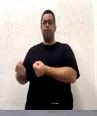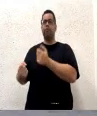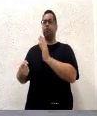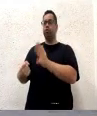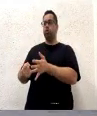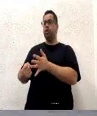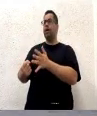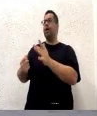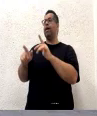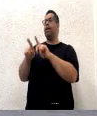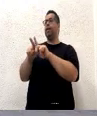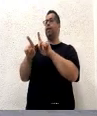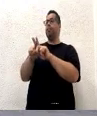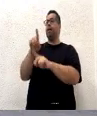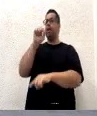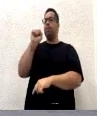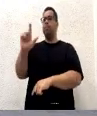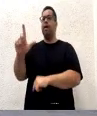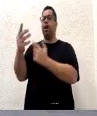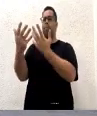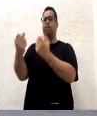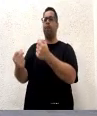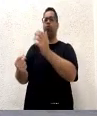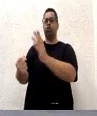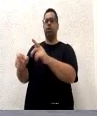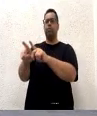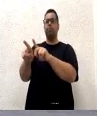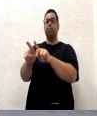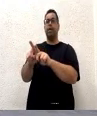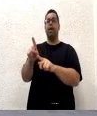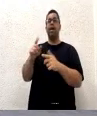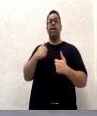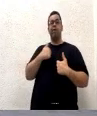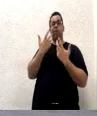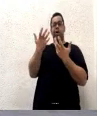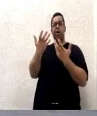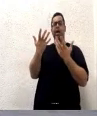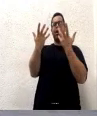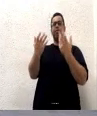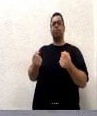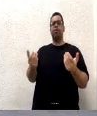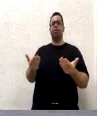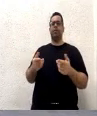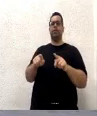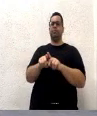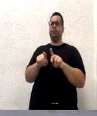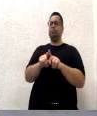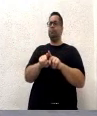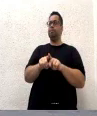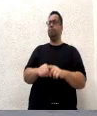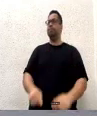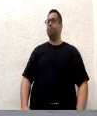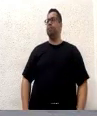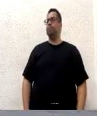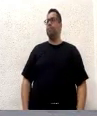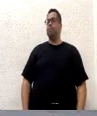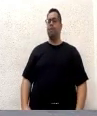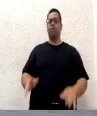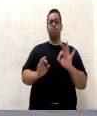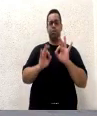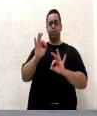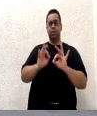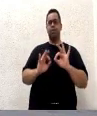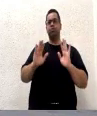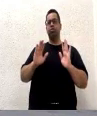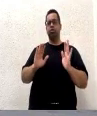de forma interligada com a nossa região metropolitana de Piracicaba. Então, o projeto está disponível,